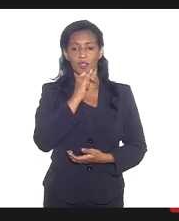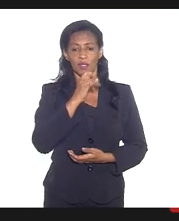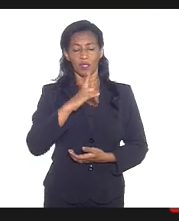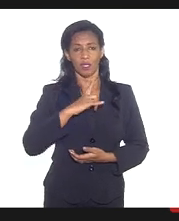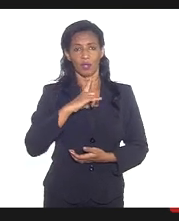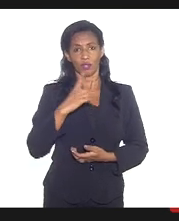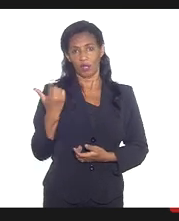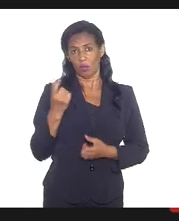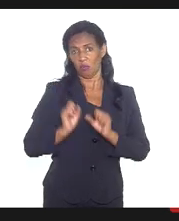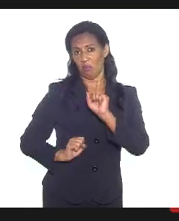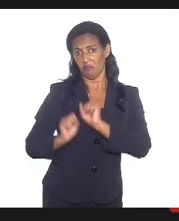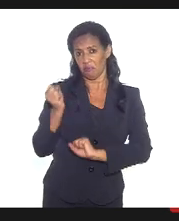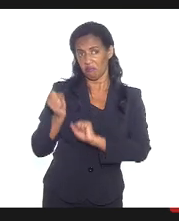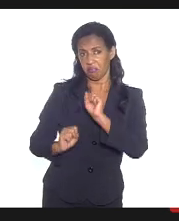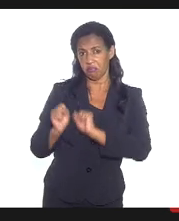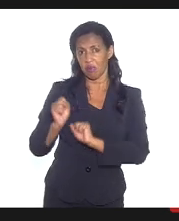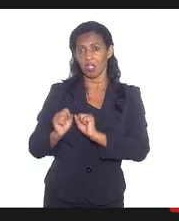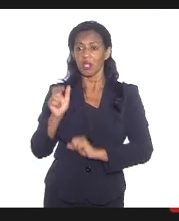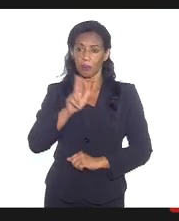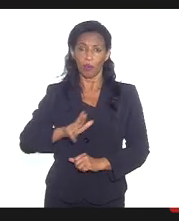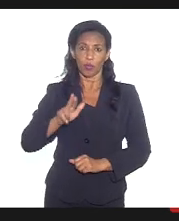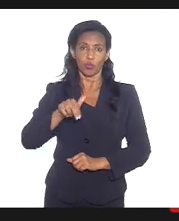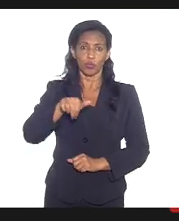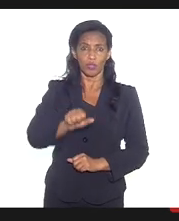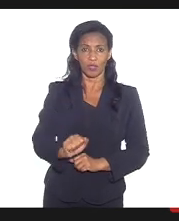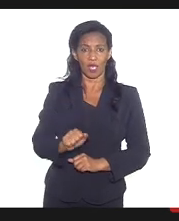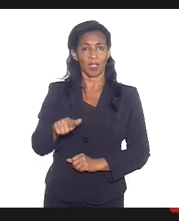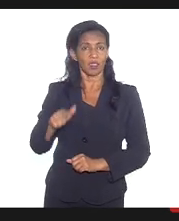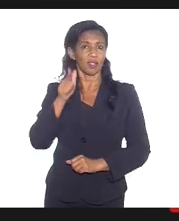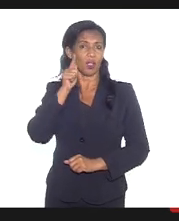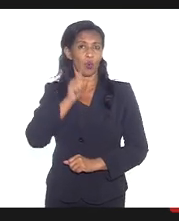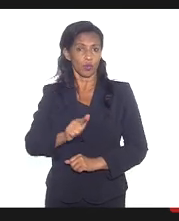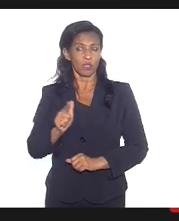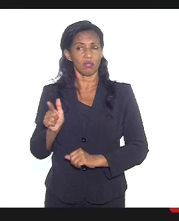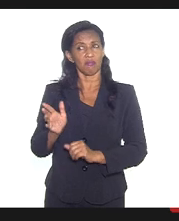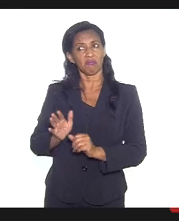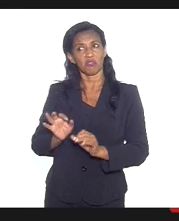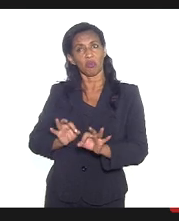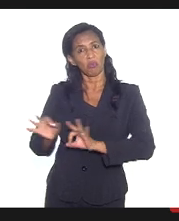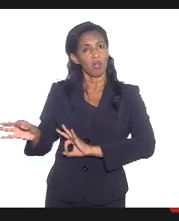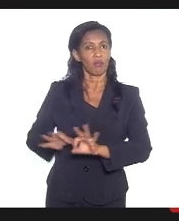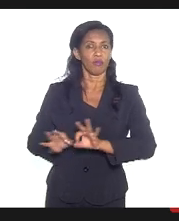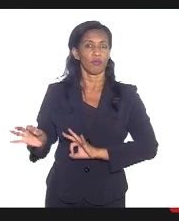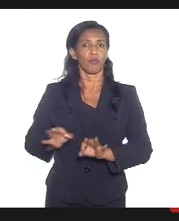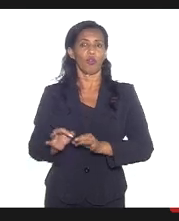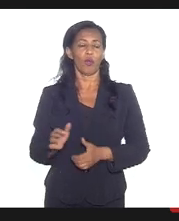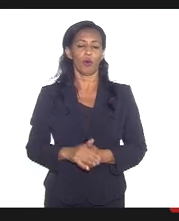uma indústria que poderia usar esse produto que está conseguindo, de alguma forma,